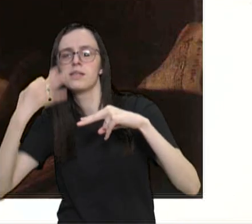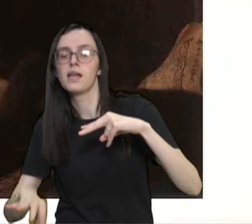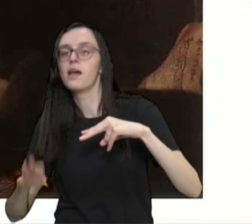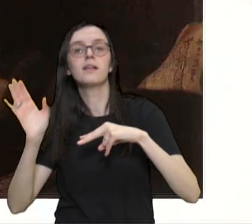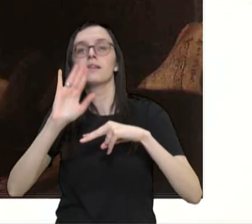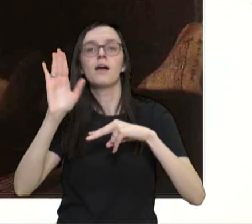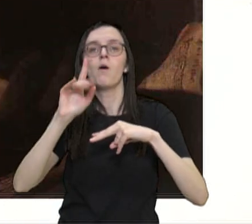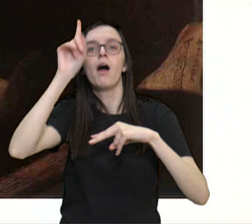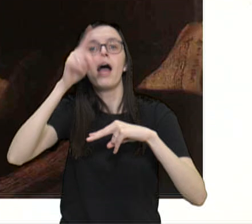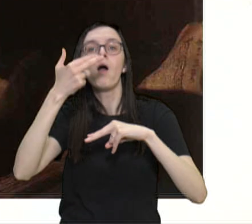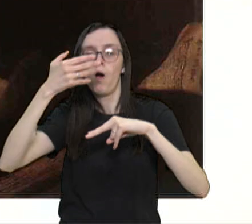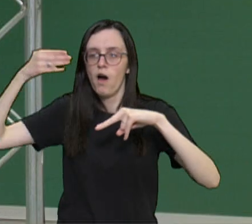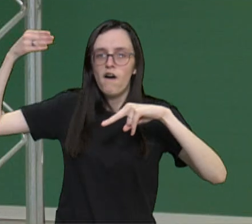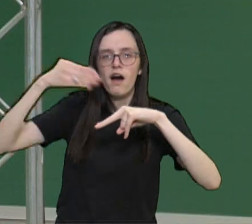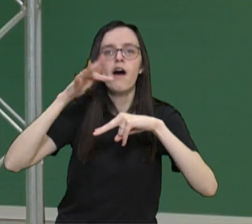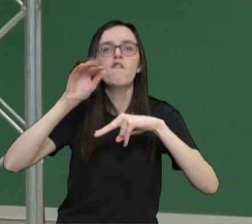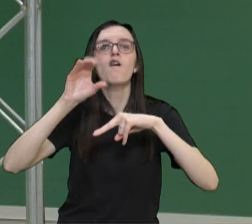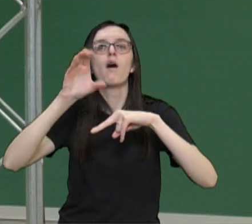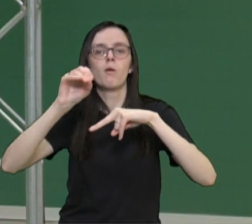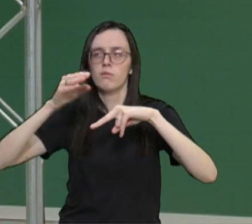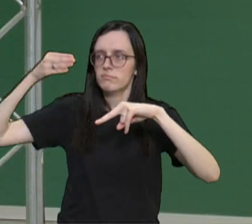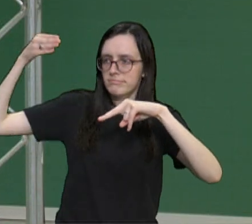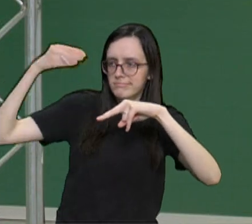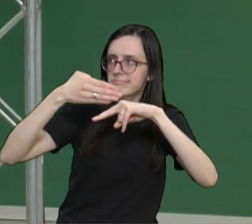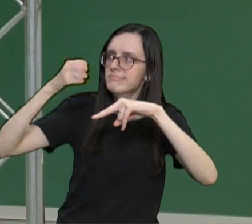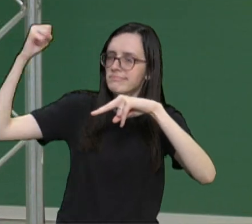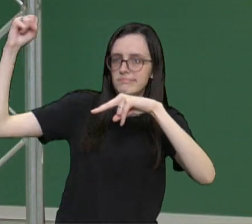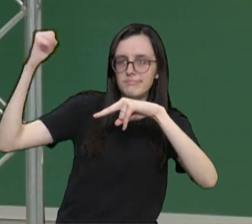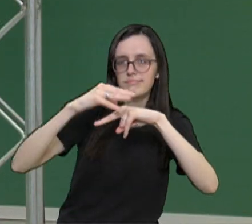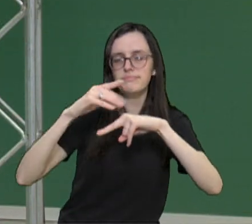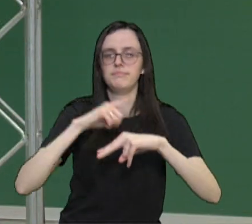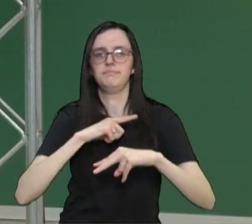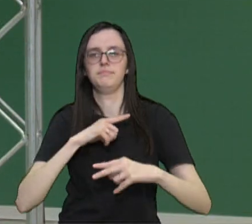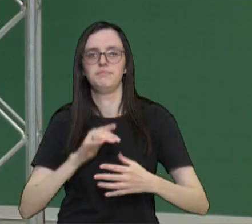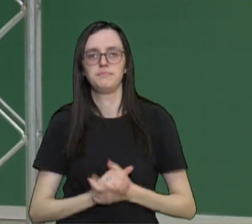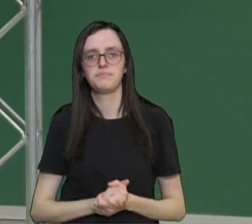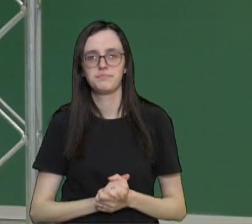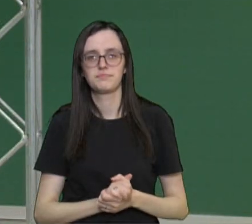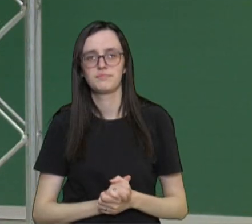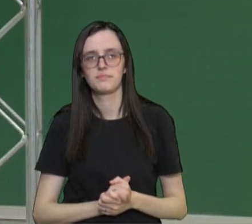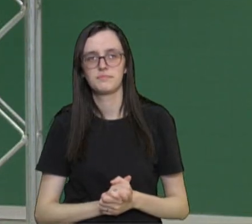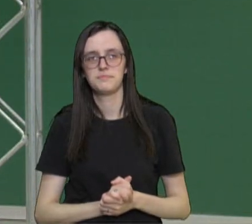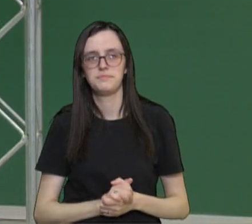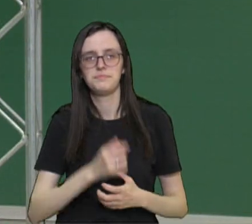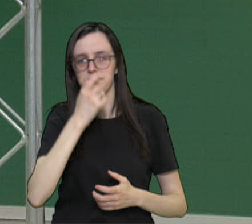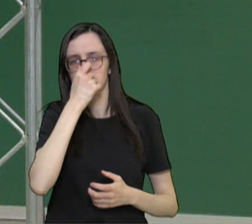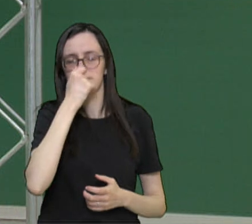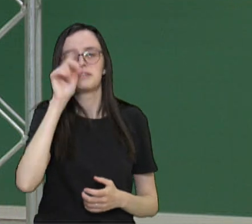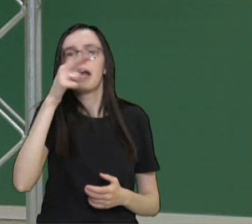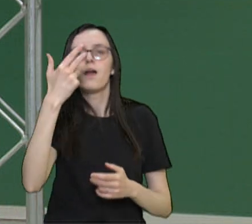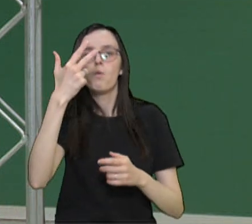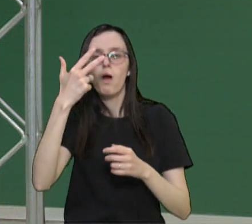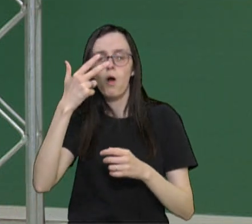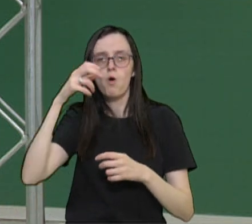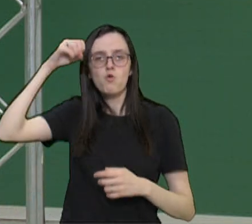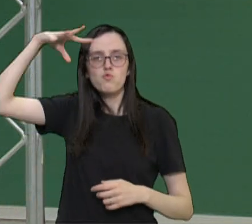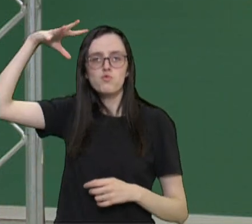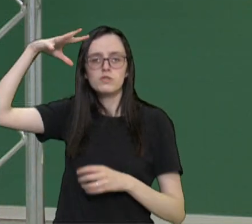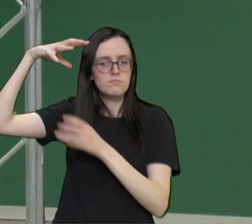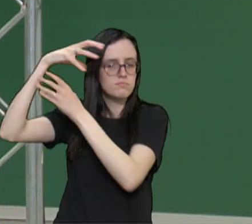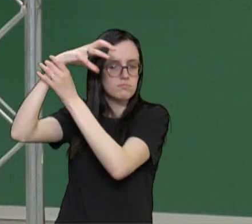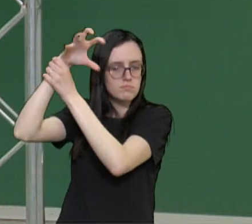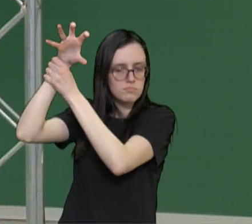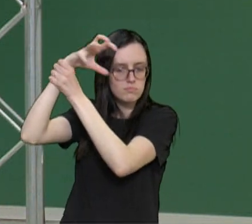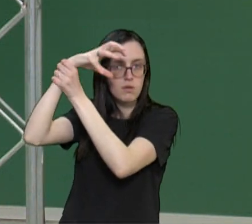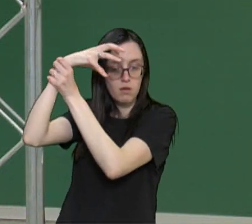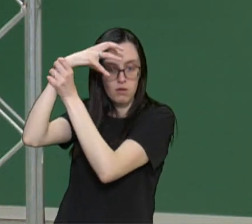é como se desse um foco. Se eu pegasse uma iluminação, um spot de luz, e focasse naquilo que eu quero representar. Você